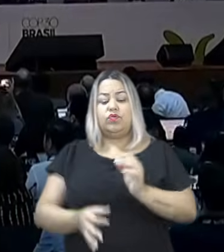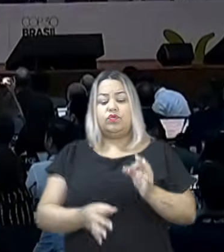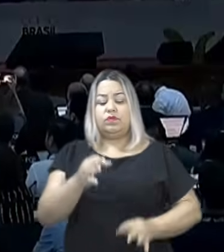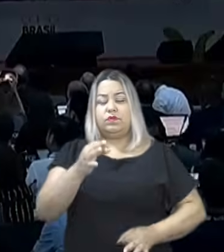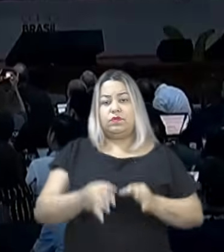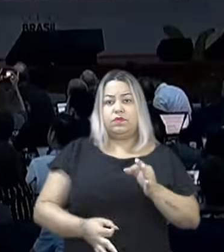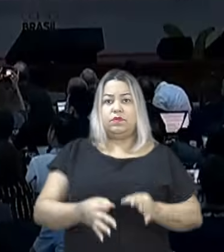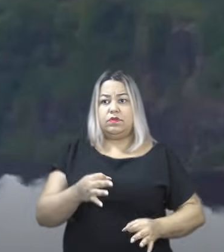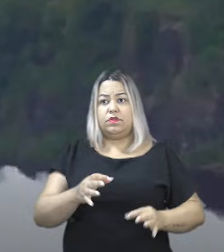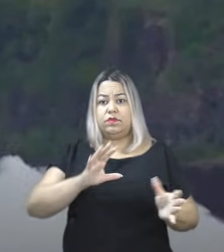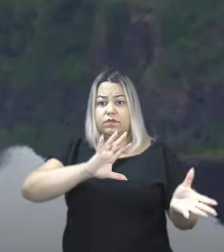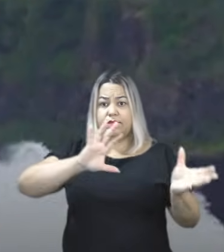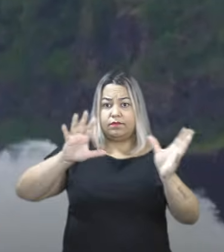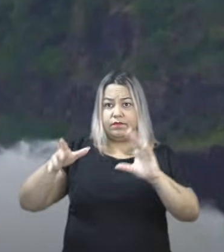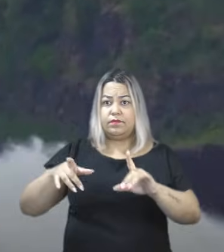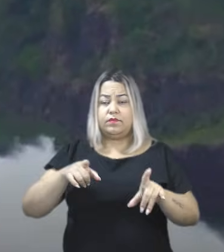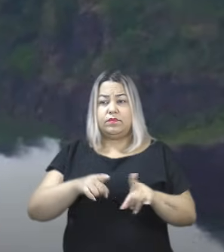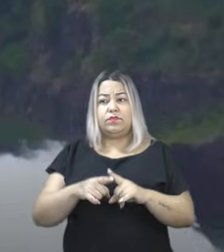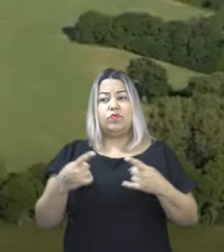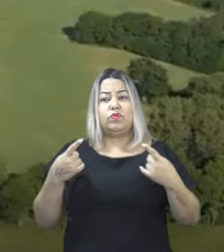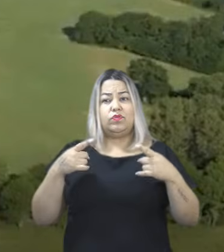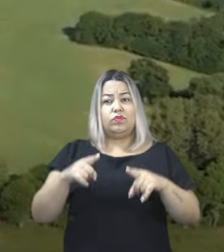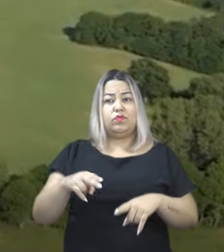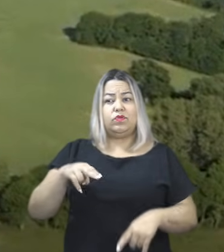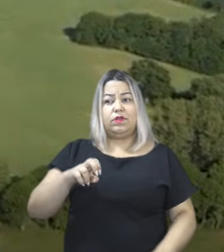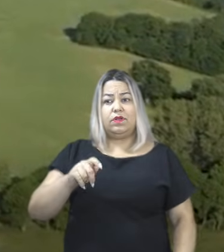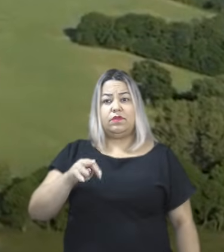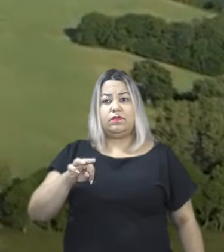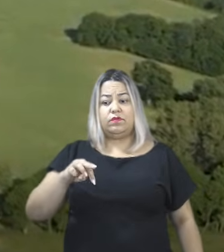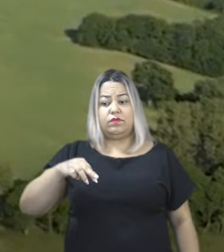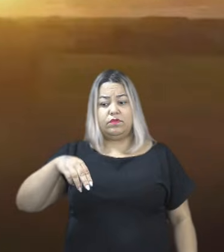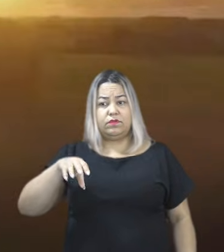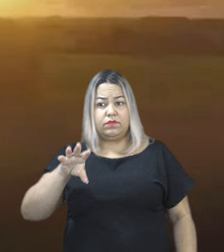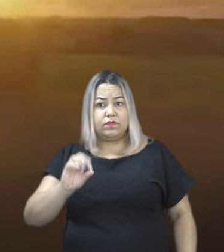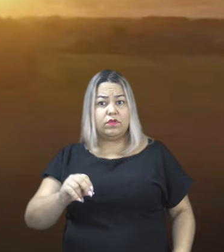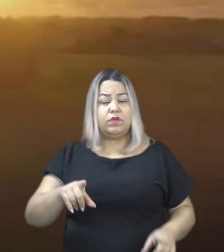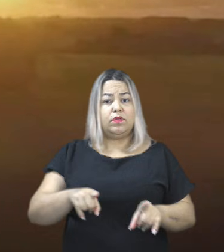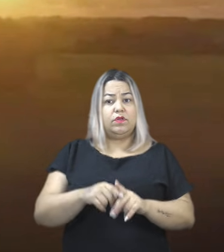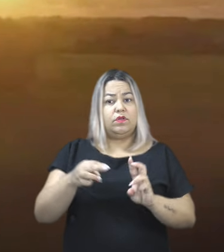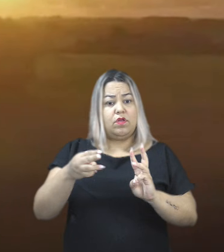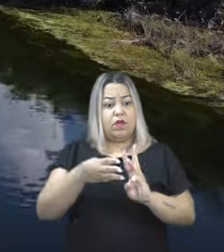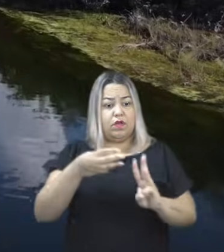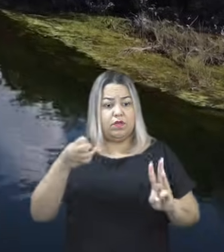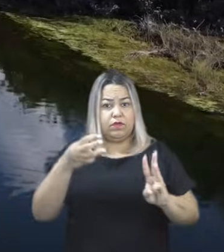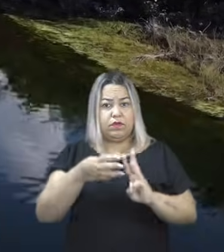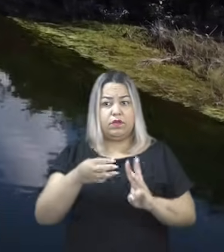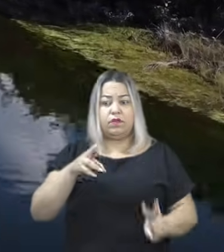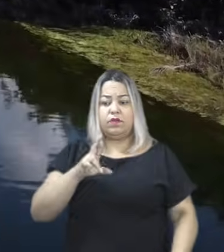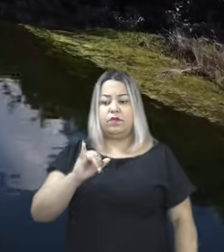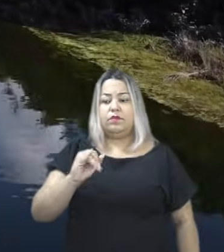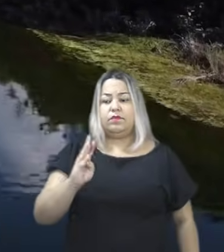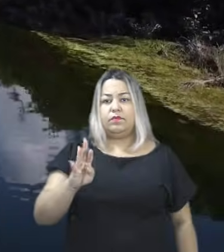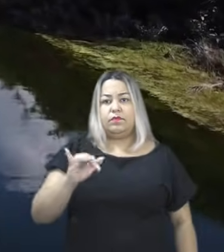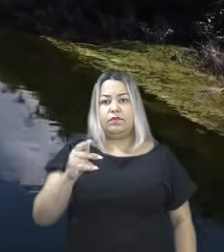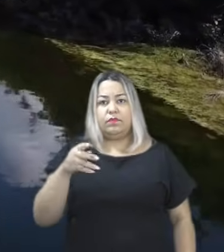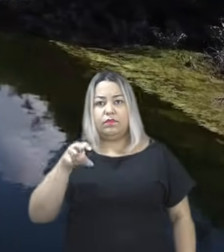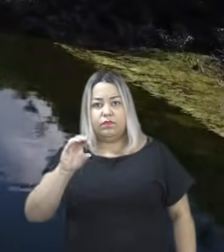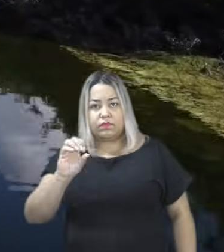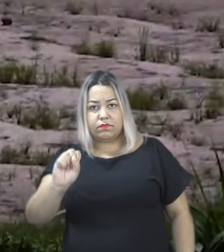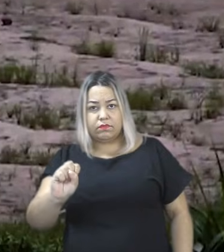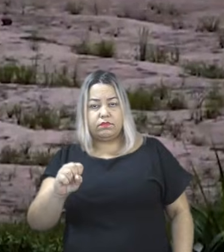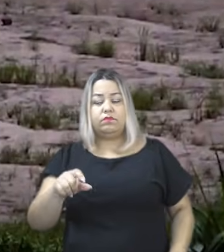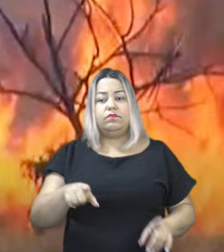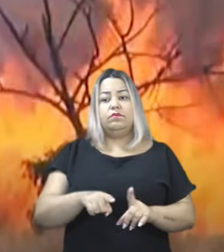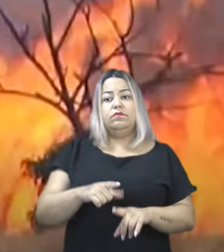climática, combate ao negacionismo e defesa dos territórios indígenas, quilombolas e ribeirinhos. Cerca de